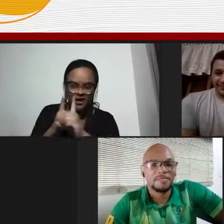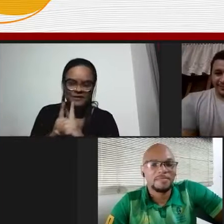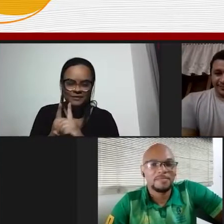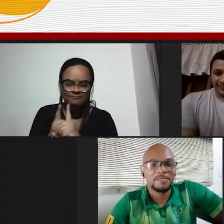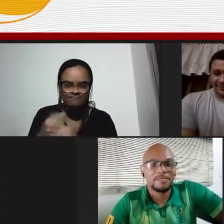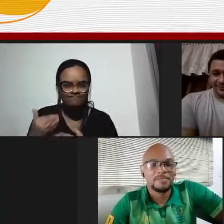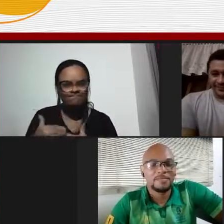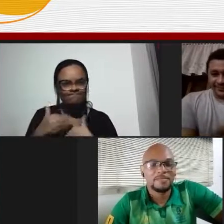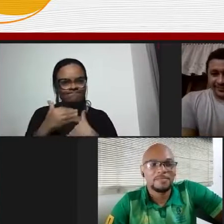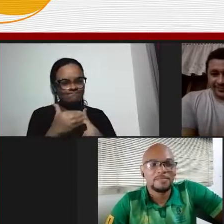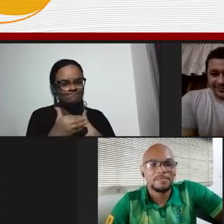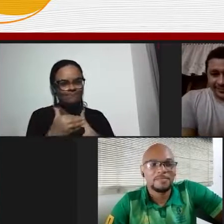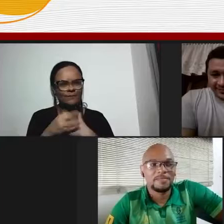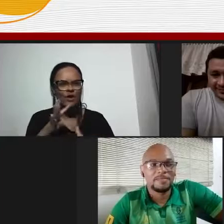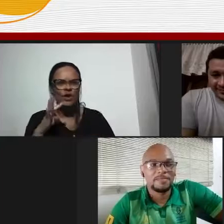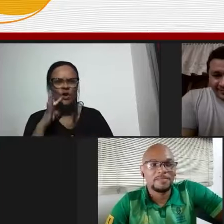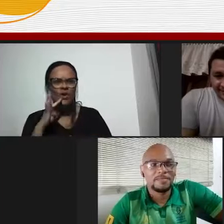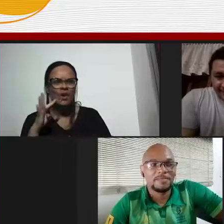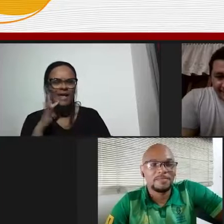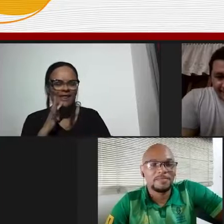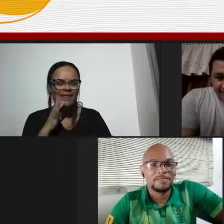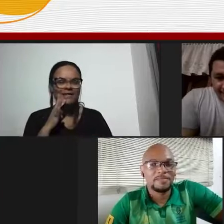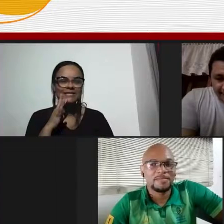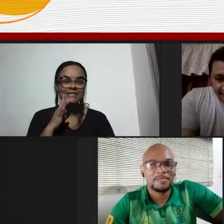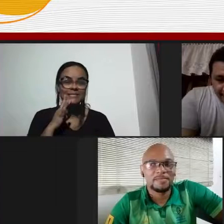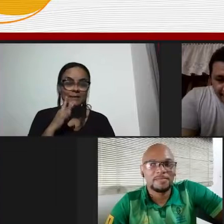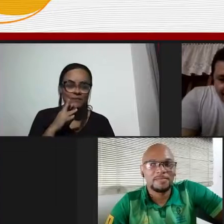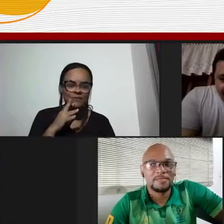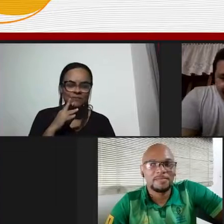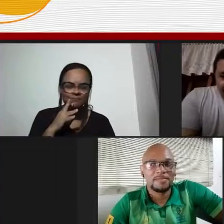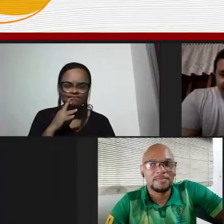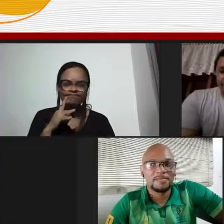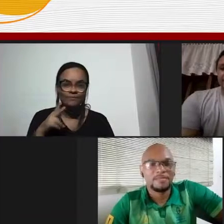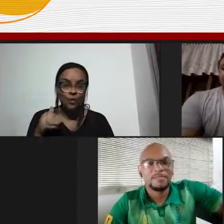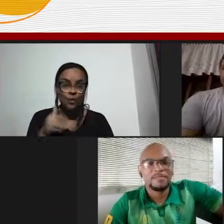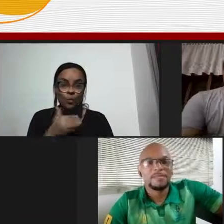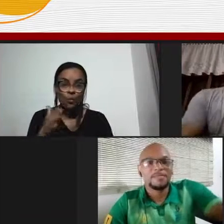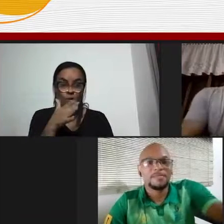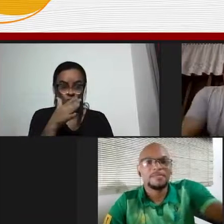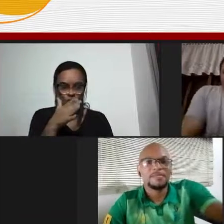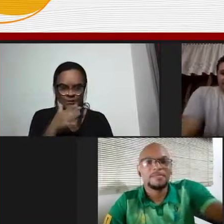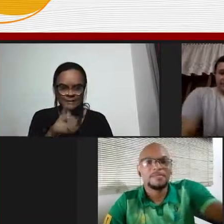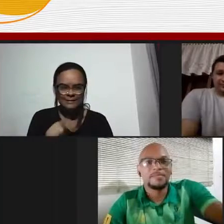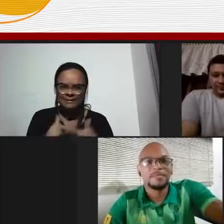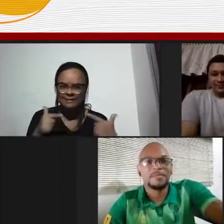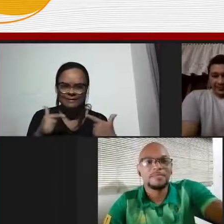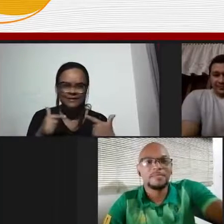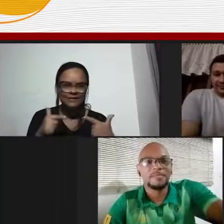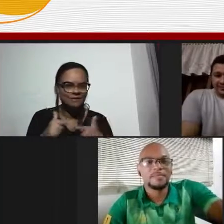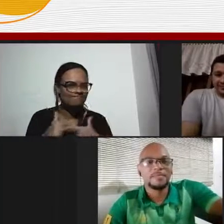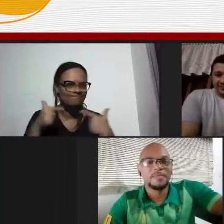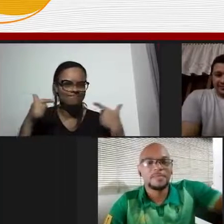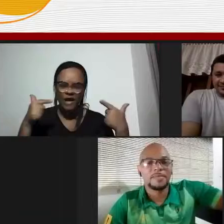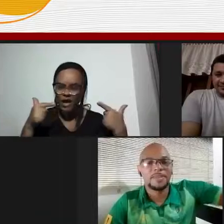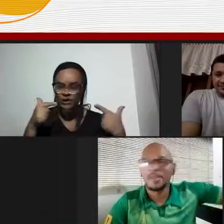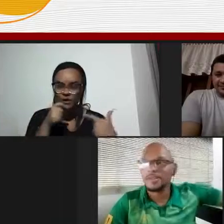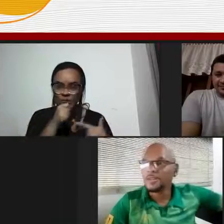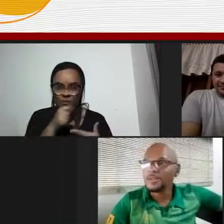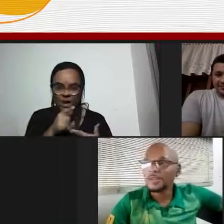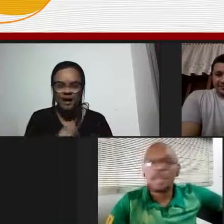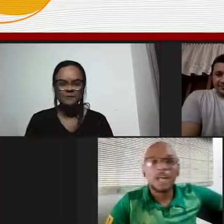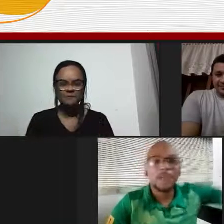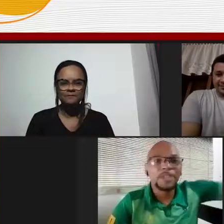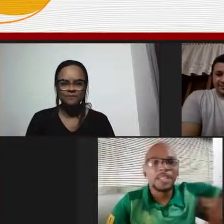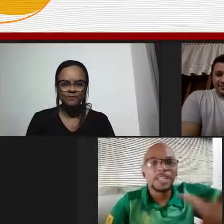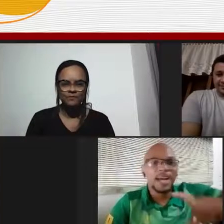continue conhecendo um pouco mais e tirando do Clodoaldo toda essa energia positiva e do Pedro também.